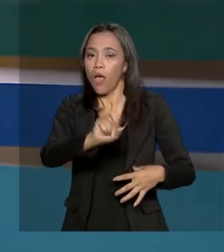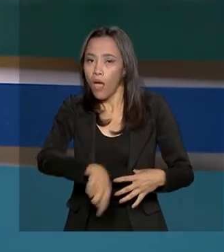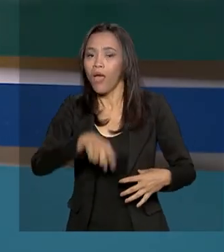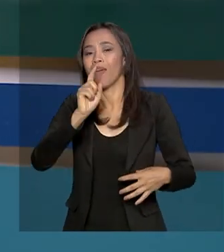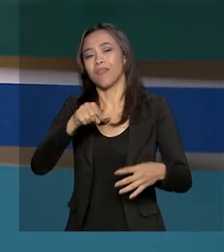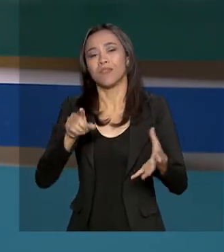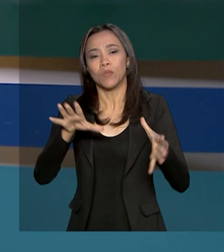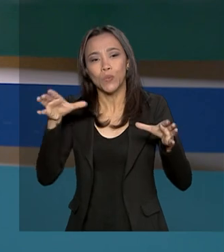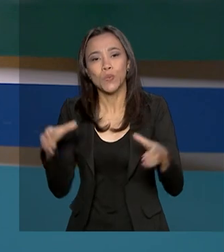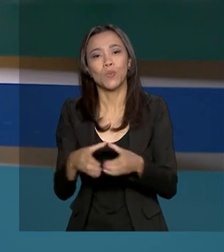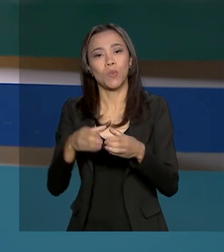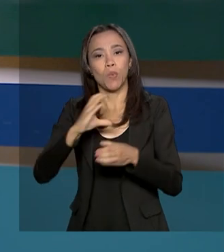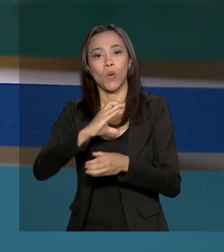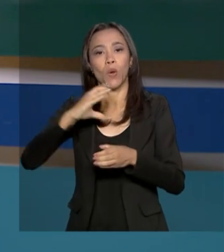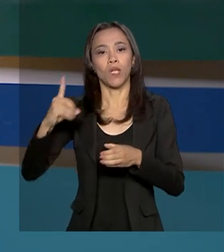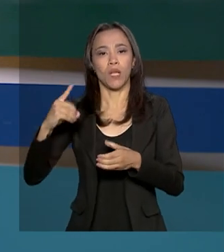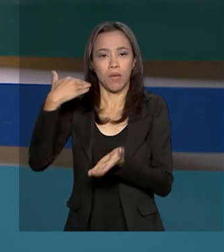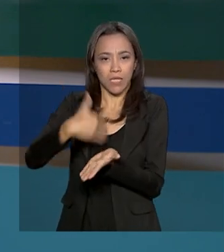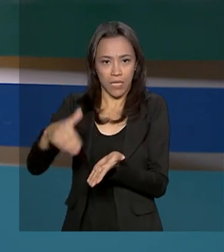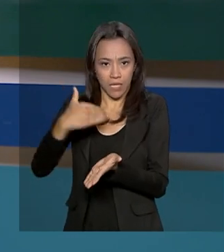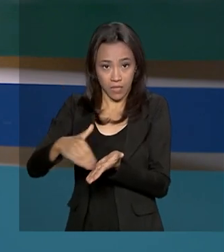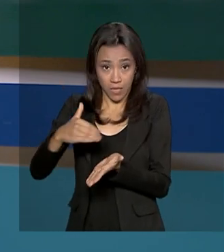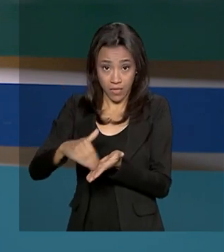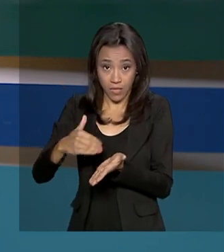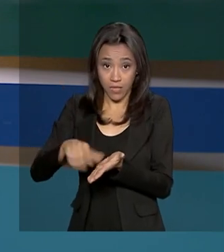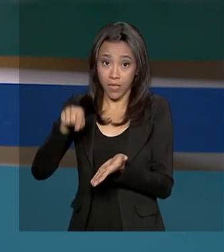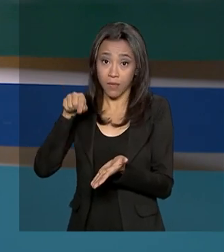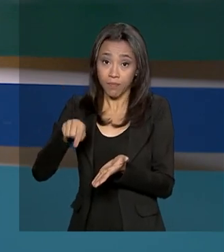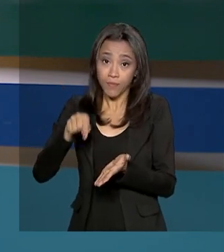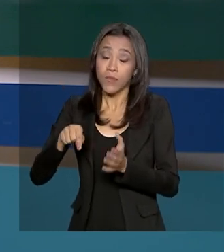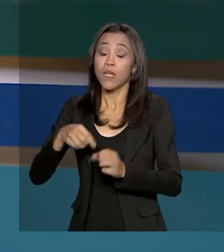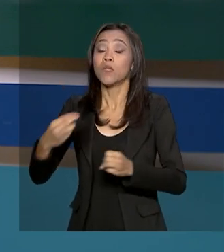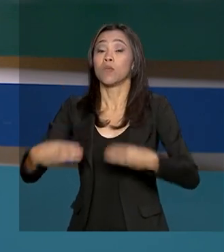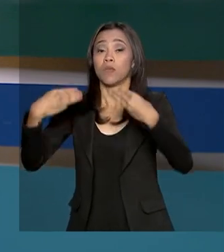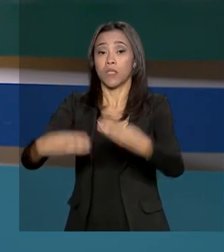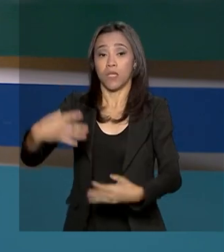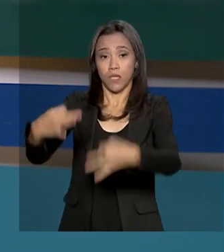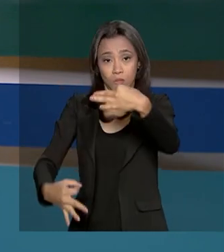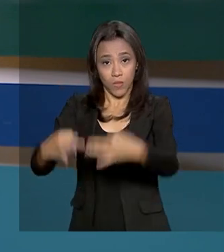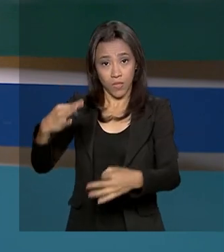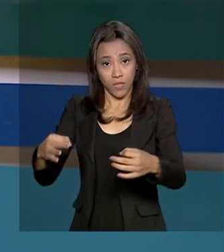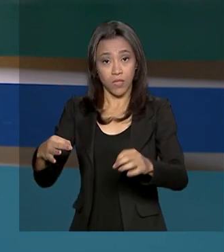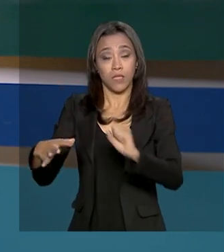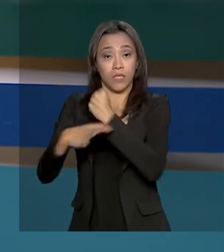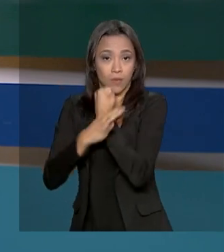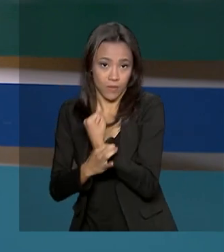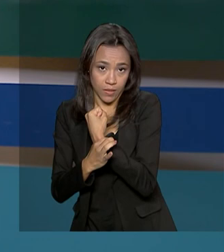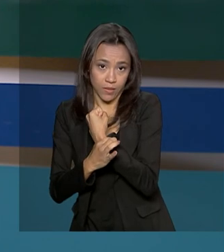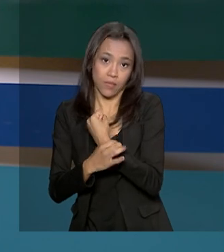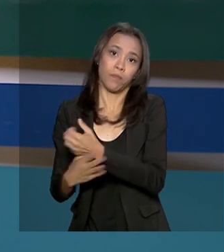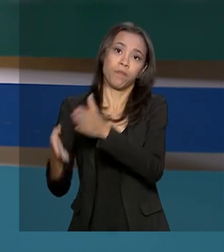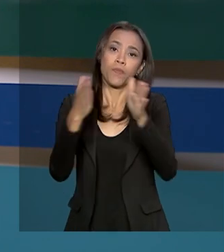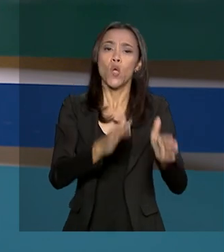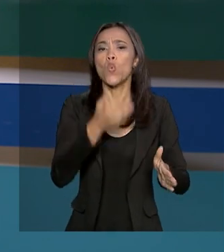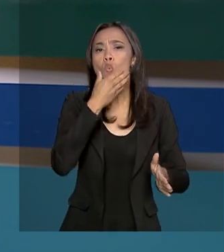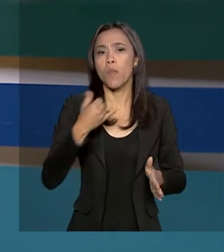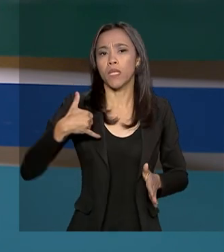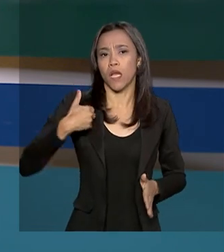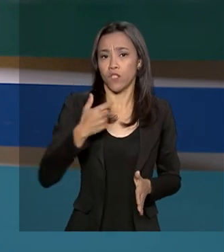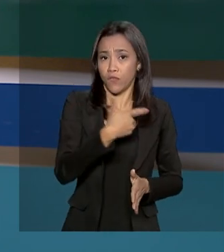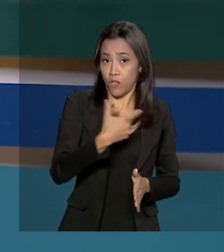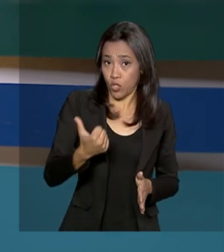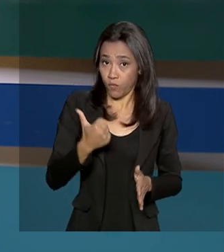horus coordenada pela secretaria de operações integradas do ministério da justiça e segurança pública um homem de 21 anos foi